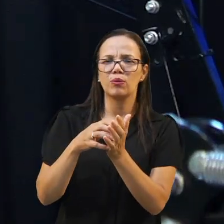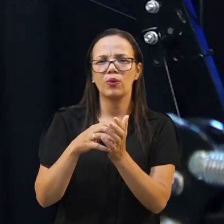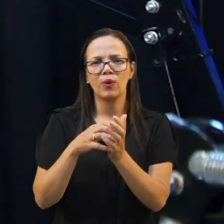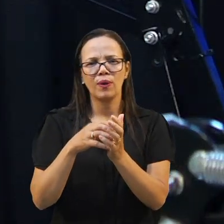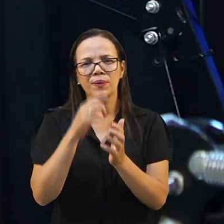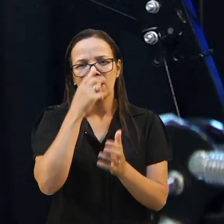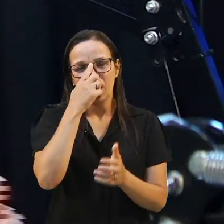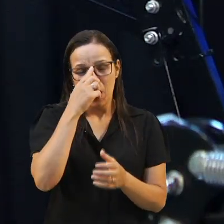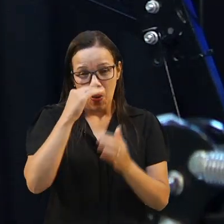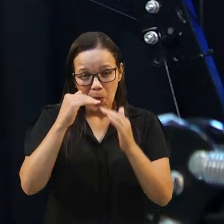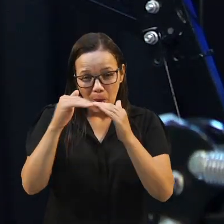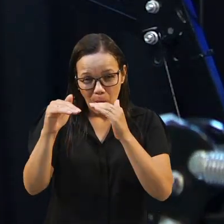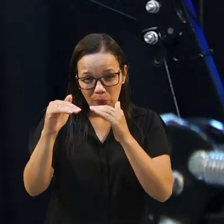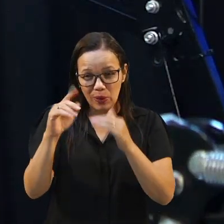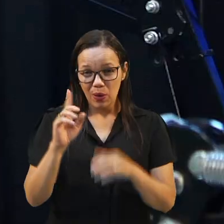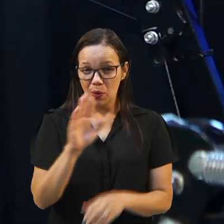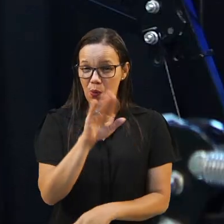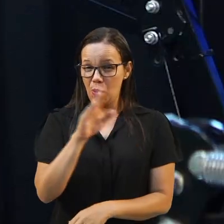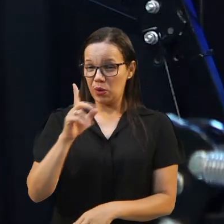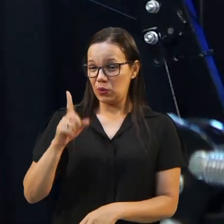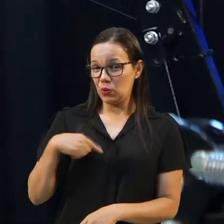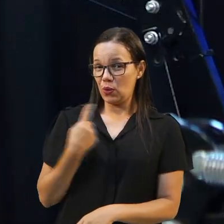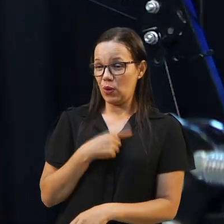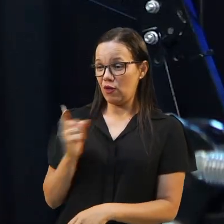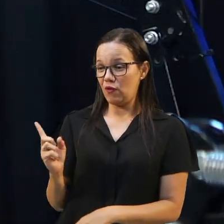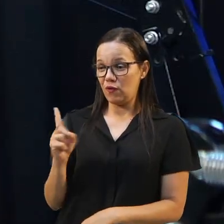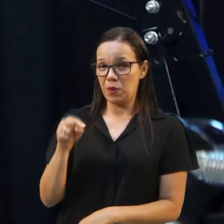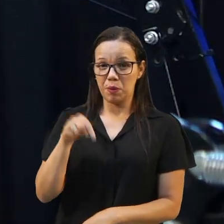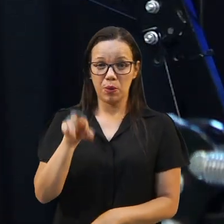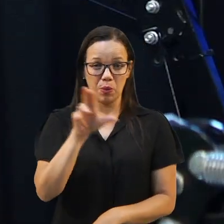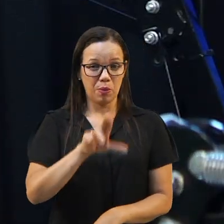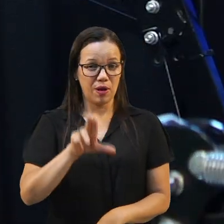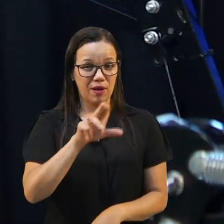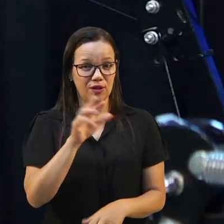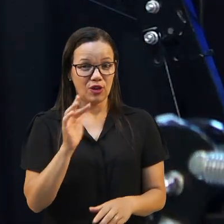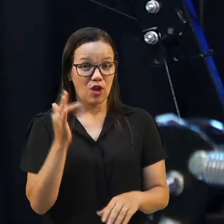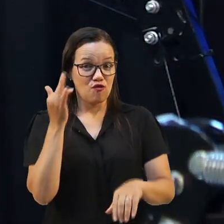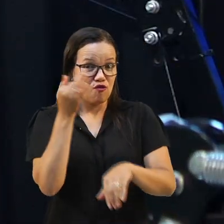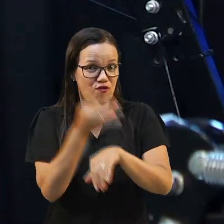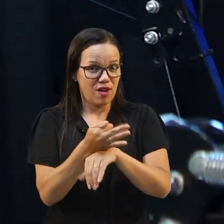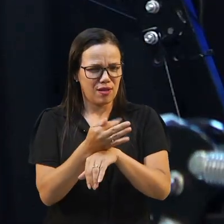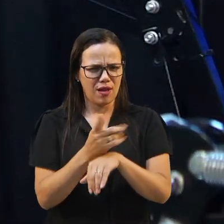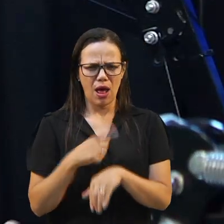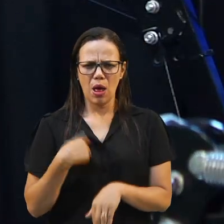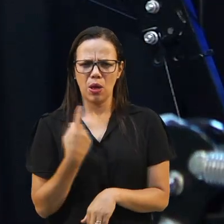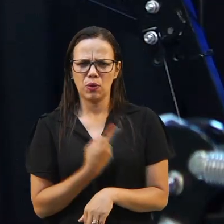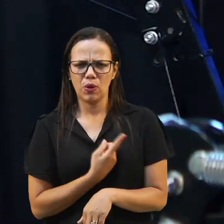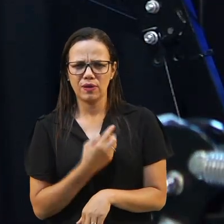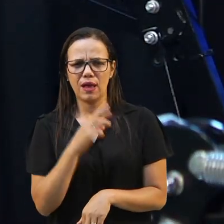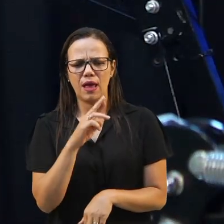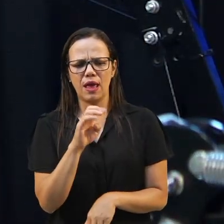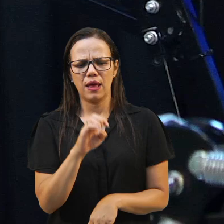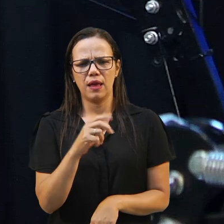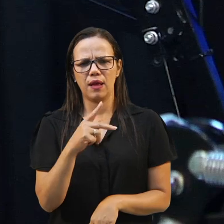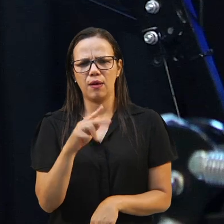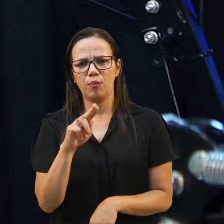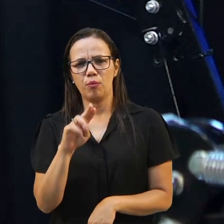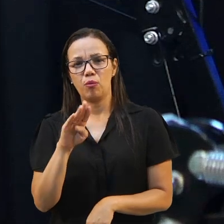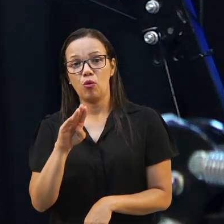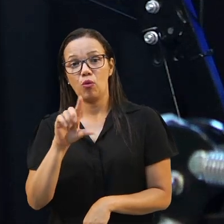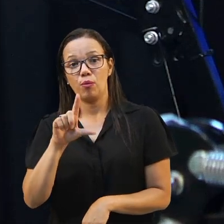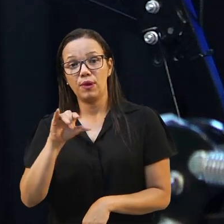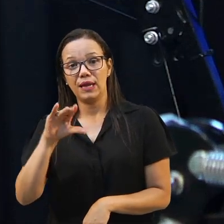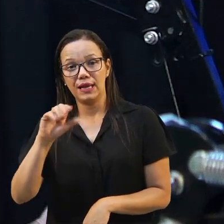contestação quando a gente vinha para Uberlândia de férias, na nossa república. E então a nossa república